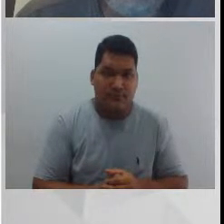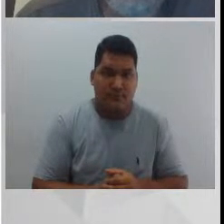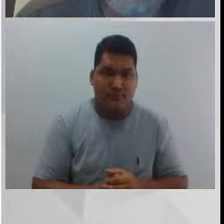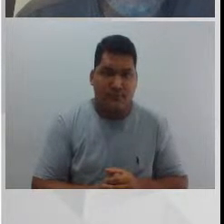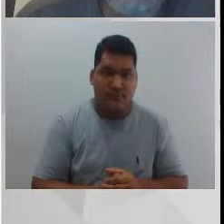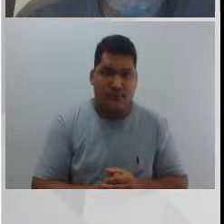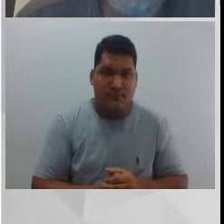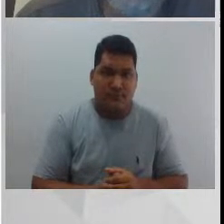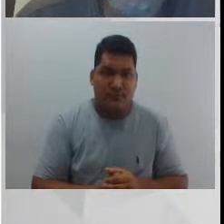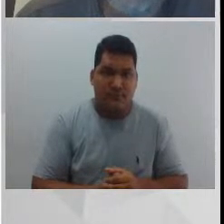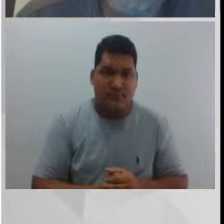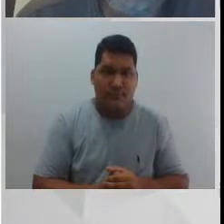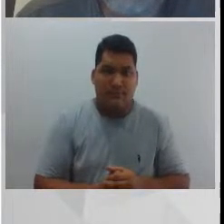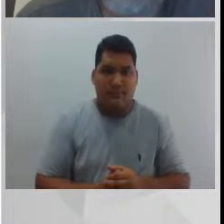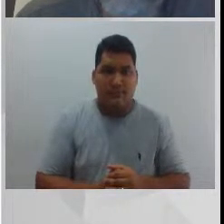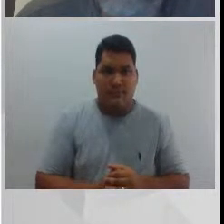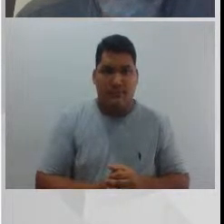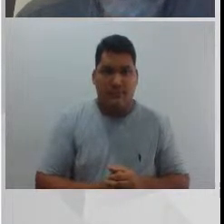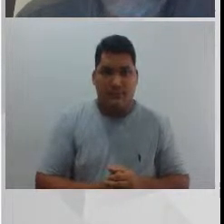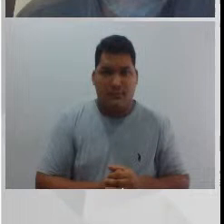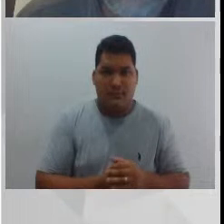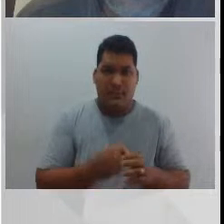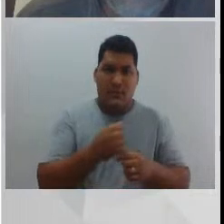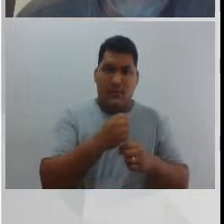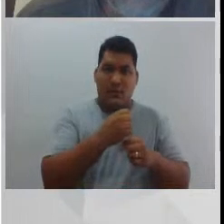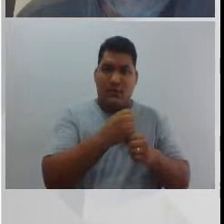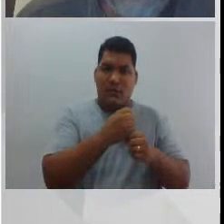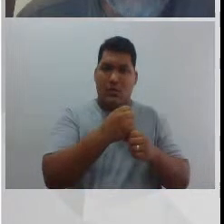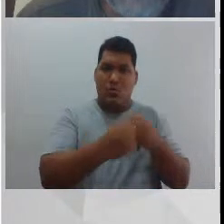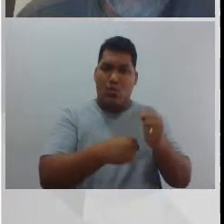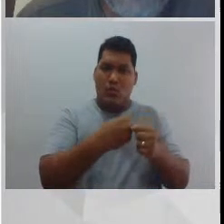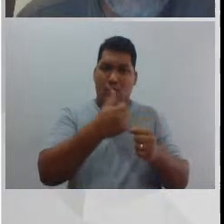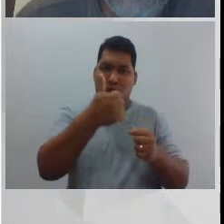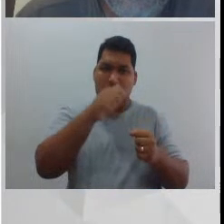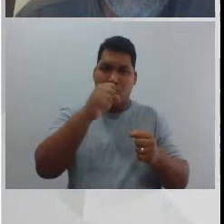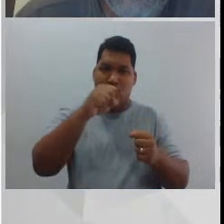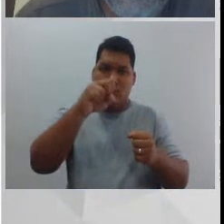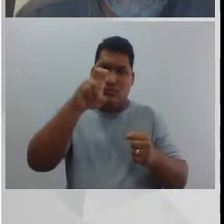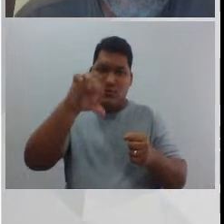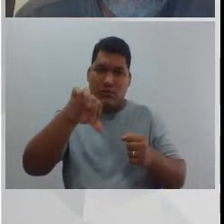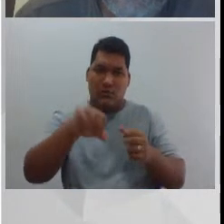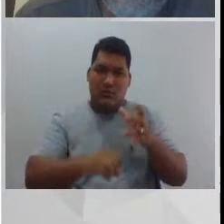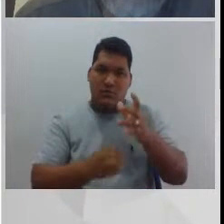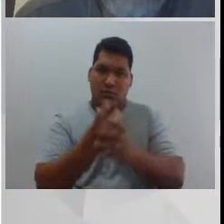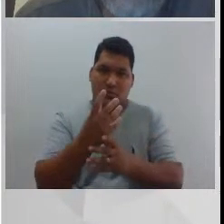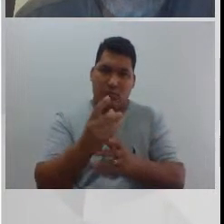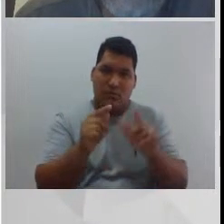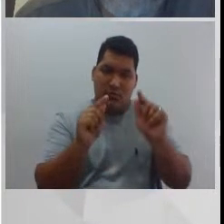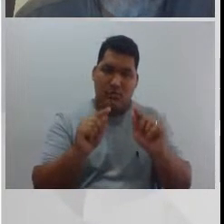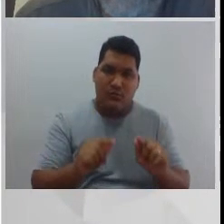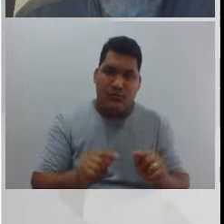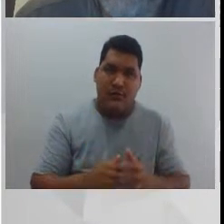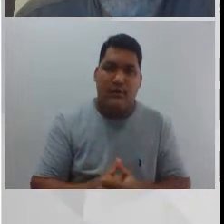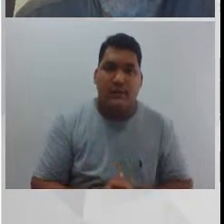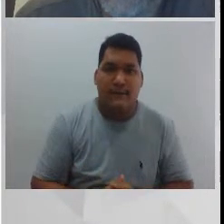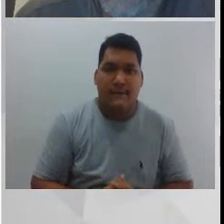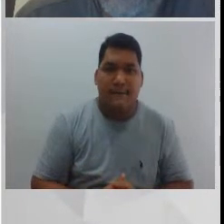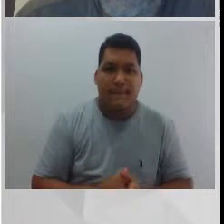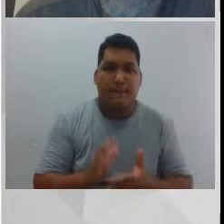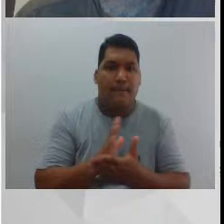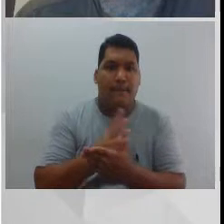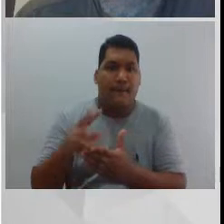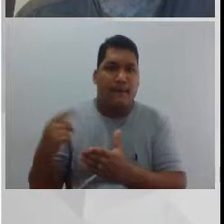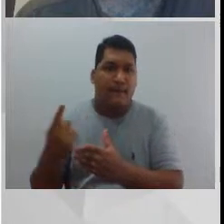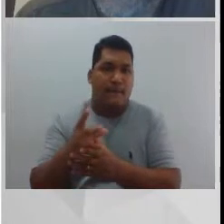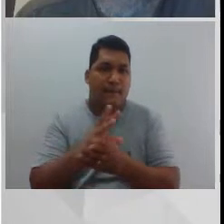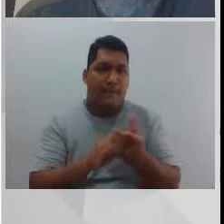Em 59 surge, né, o livro da Origem das Espécies do Darwin, né, que serve de inspiração para inúmeras